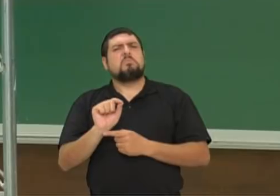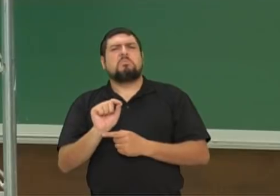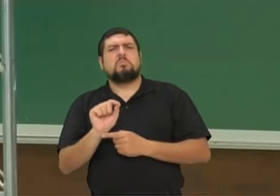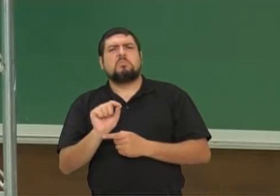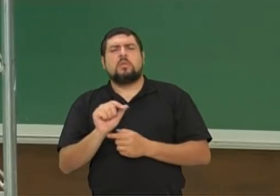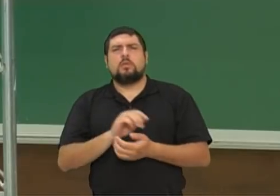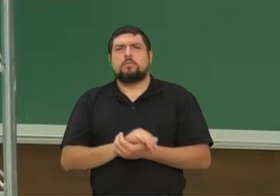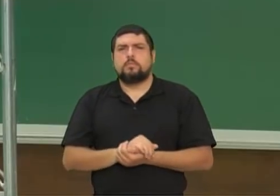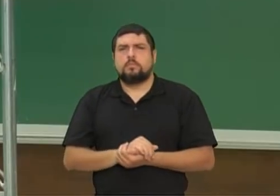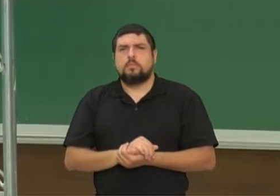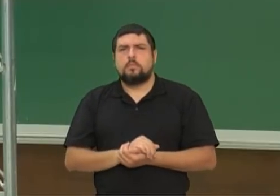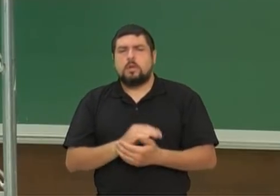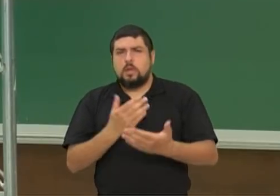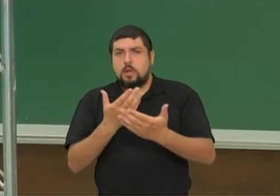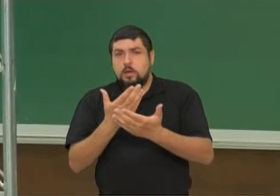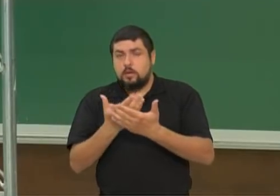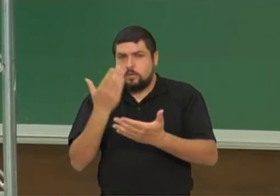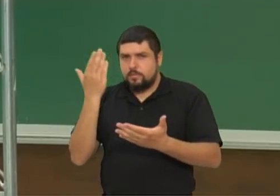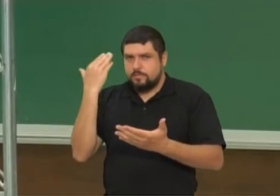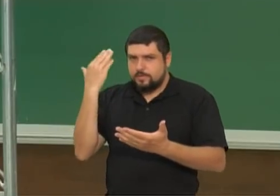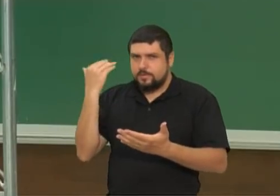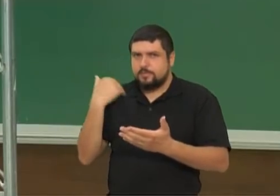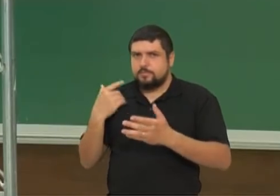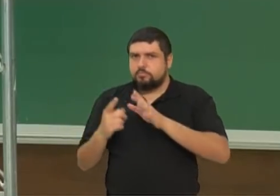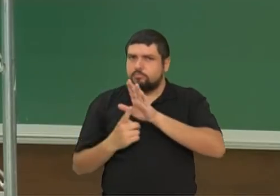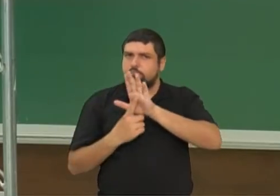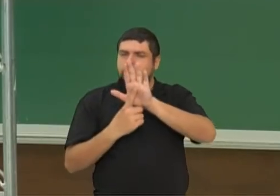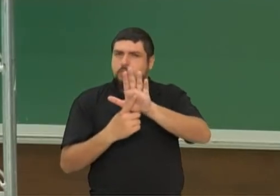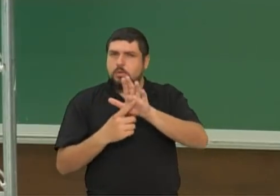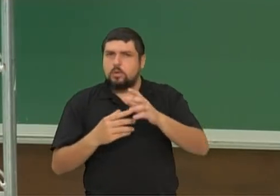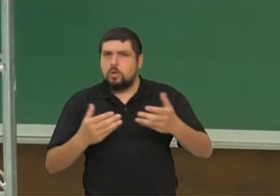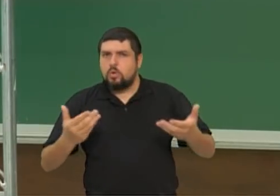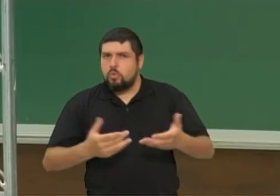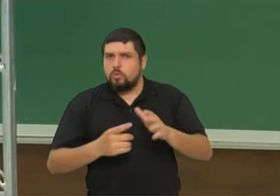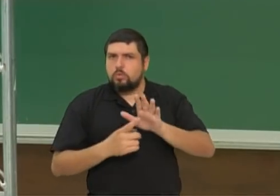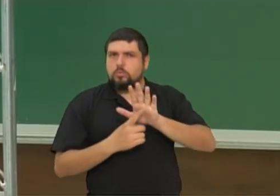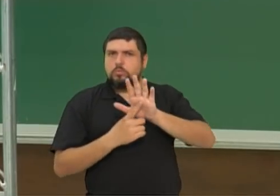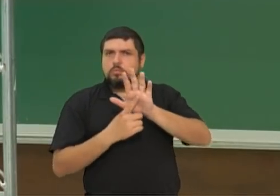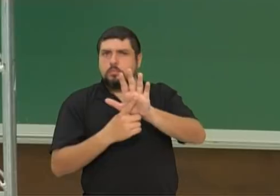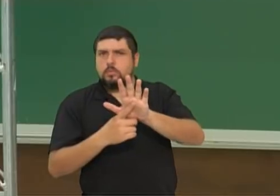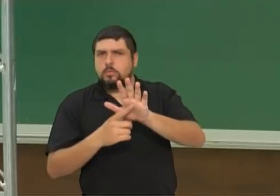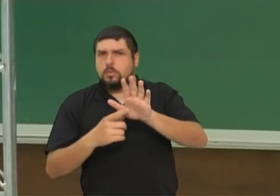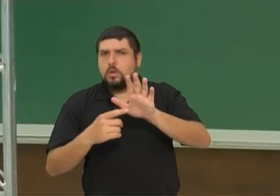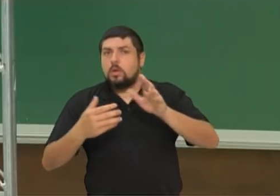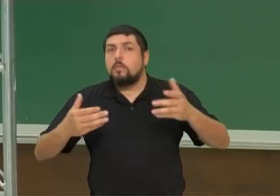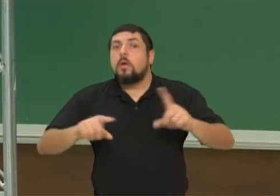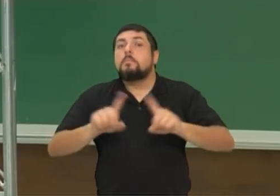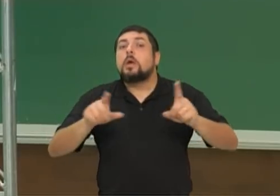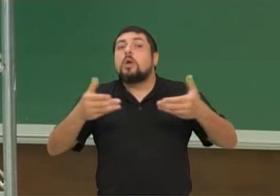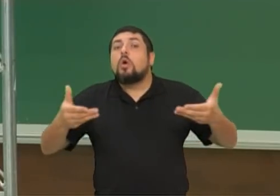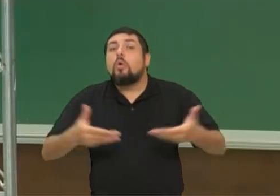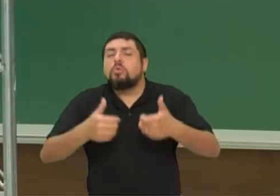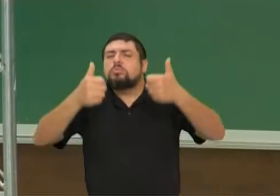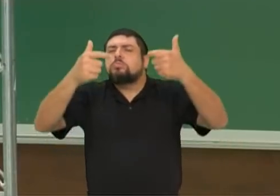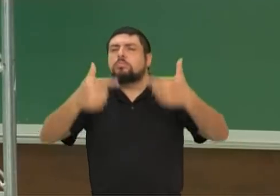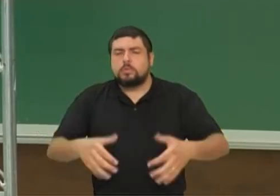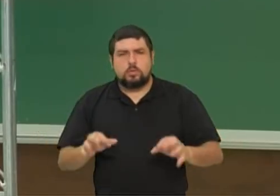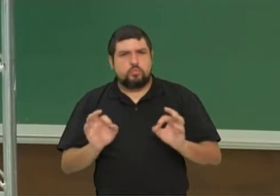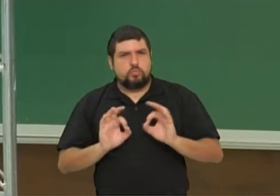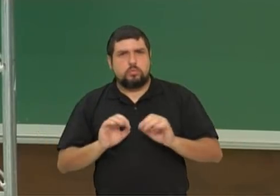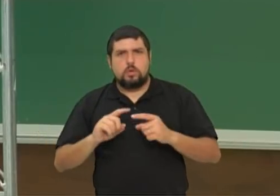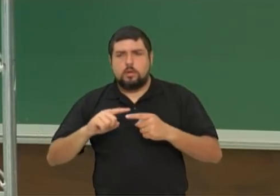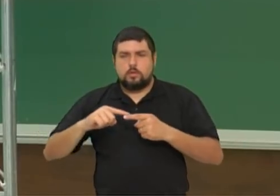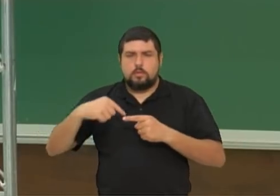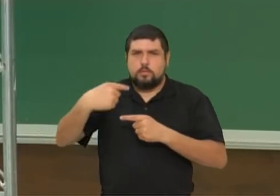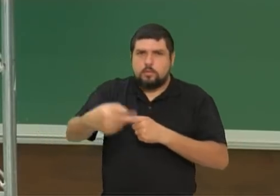aula passada eu mostrei ela, nessa aula eu mostrei ela, mas hoje nós não vamos falar sobre ela. Vai ficar para uma aula na